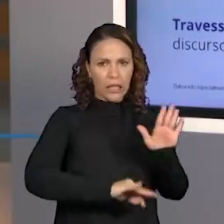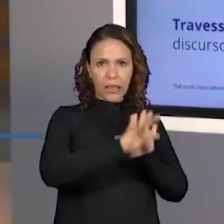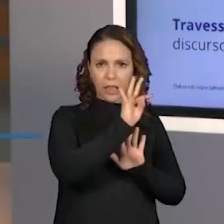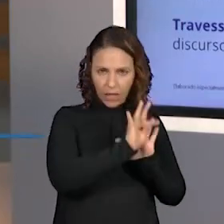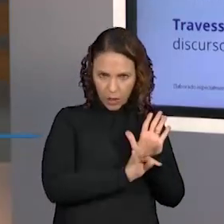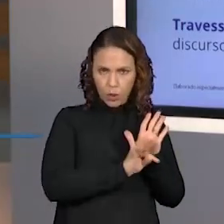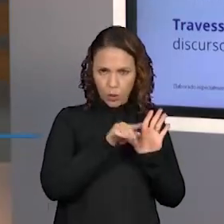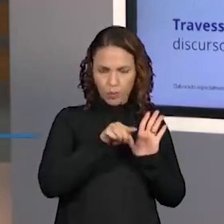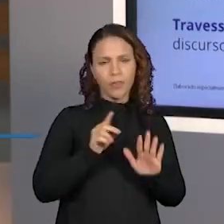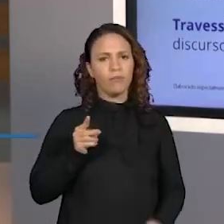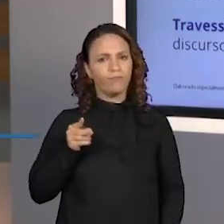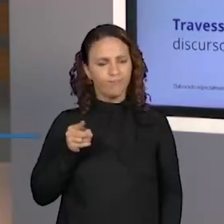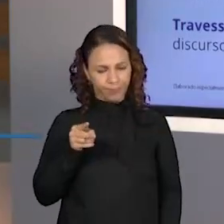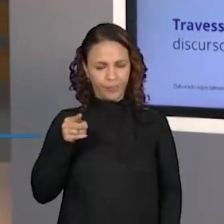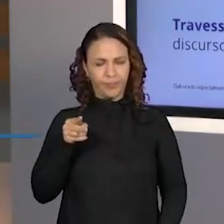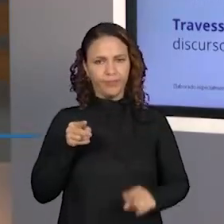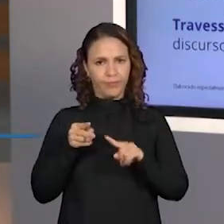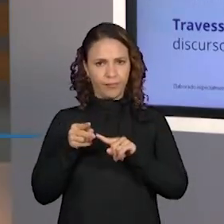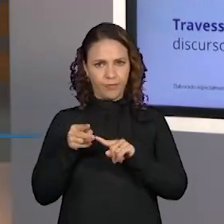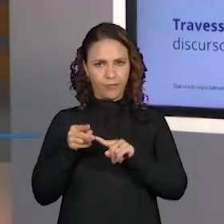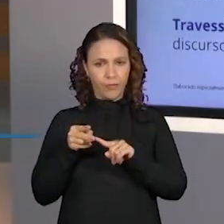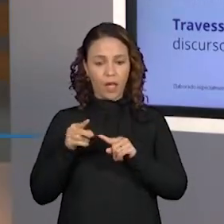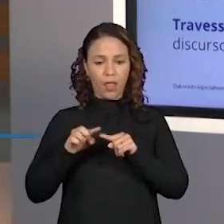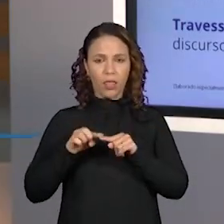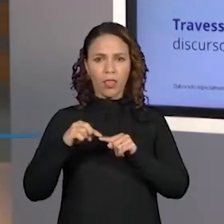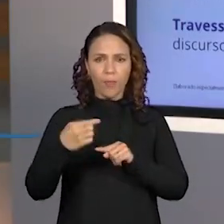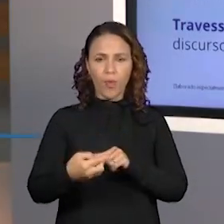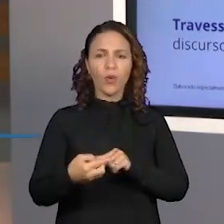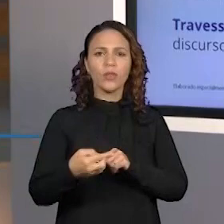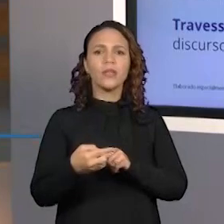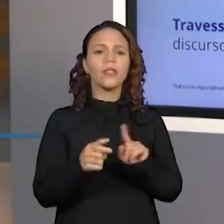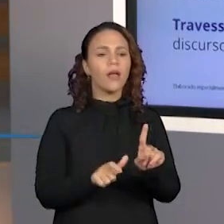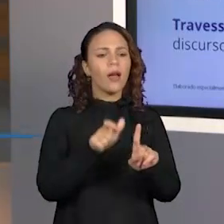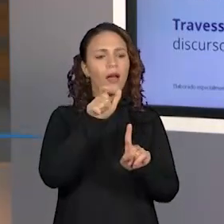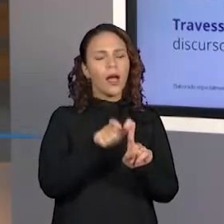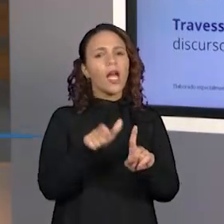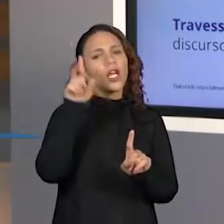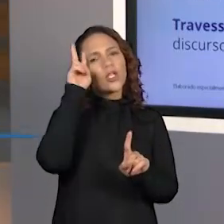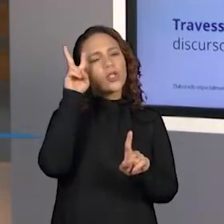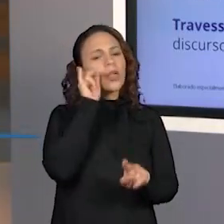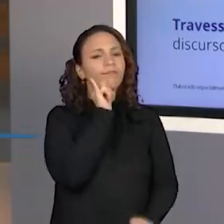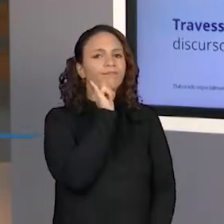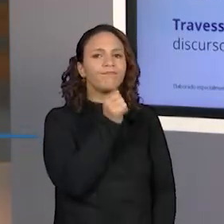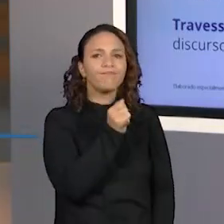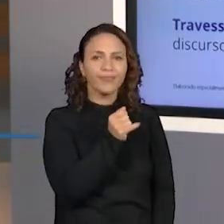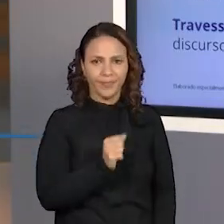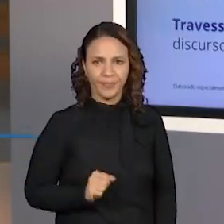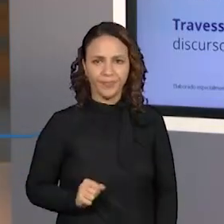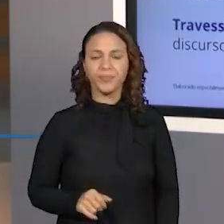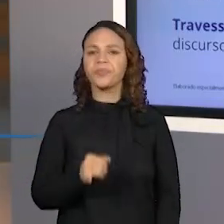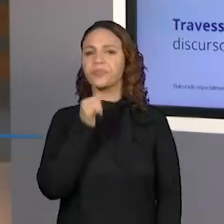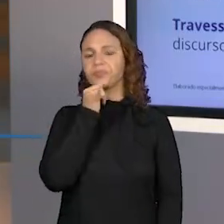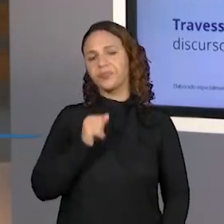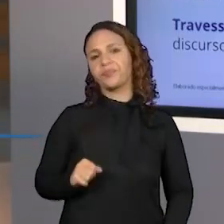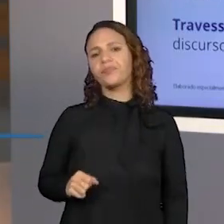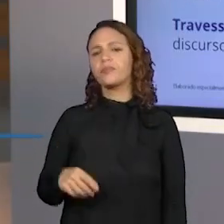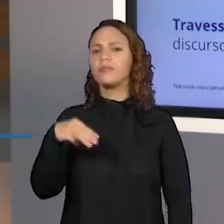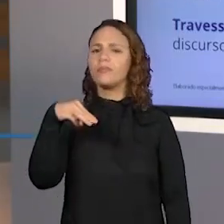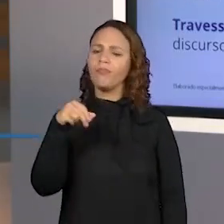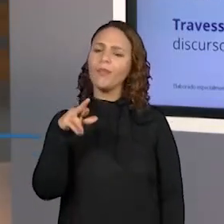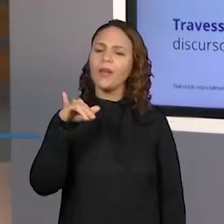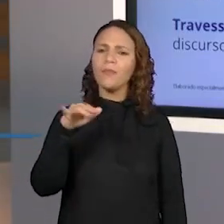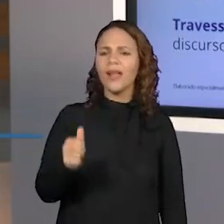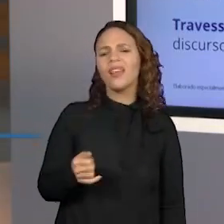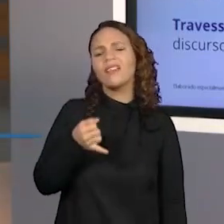quando eu ver 2 pontos, vem a fala de um personagem depois. Vamos dar um exemplo. Maria estava triste